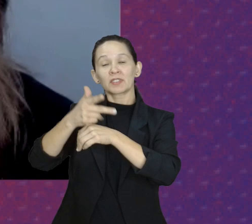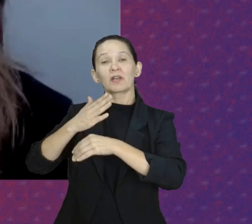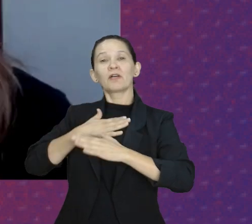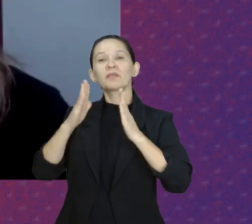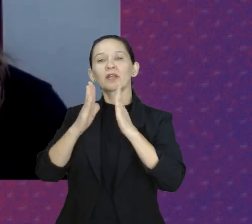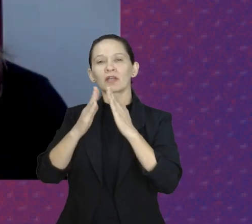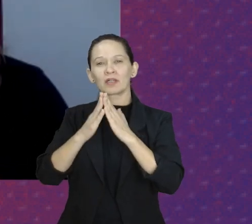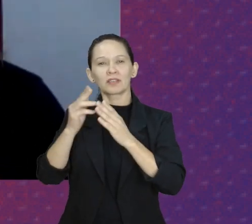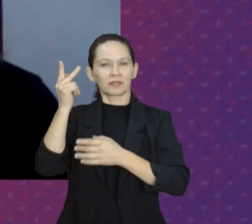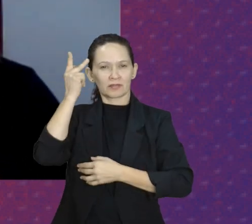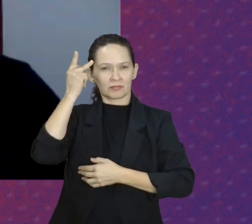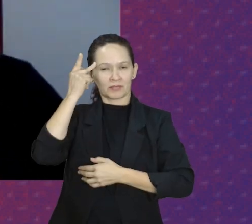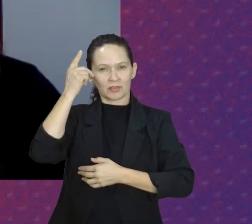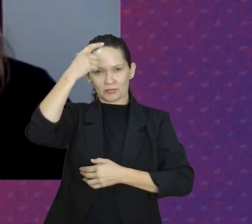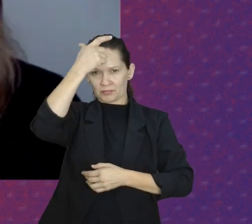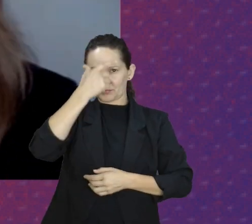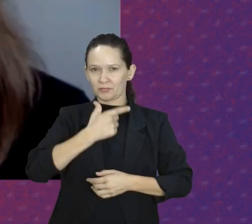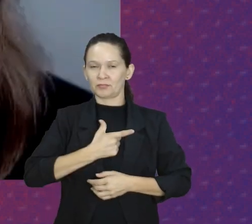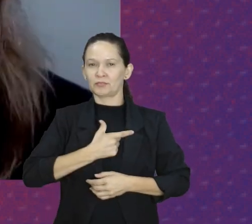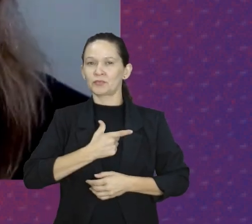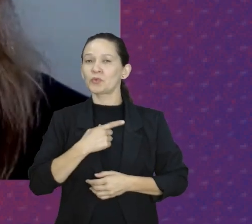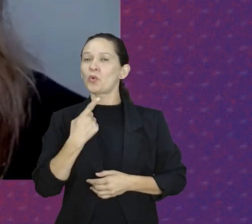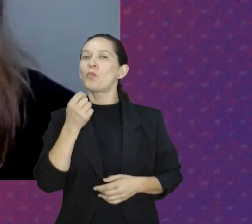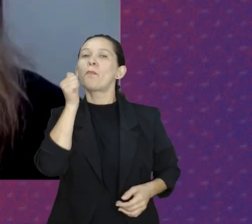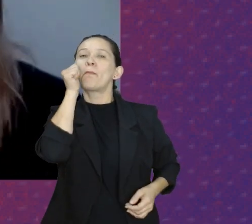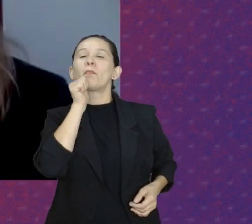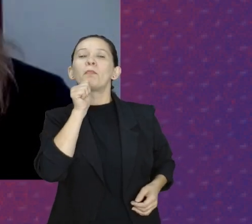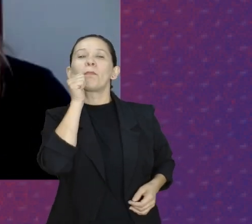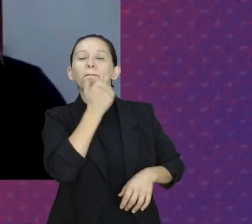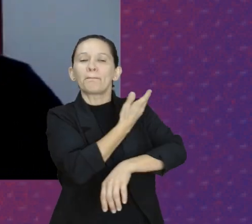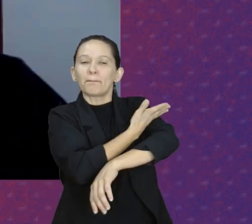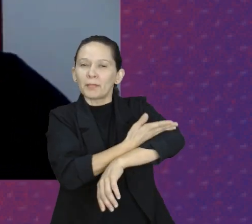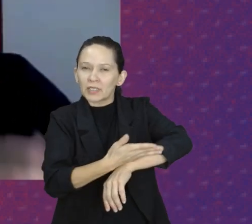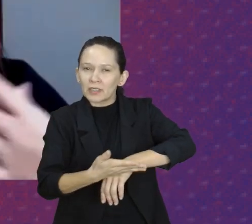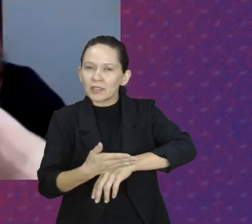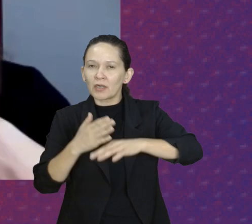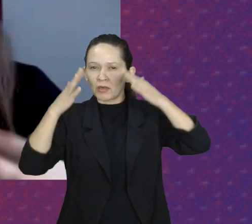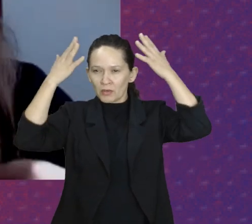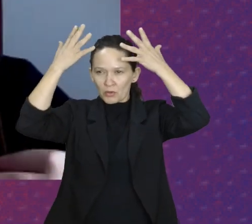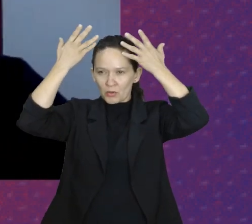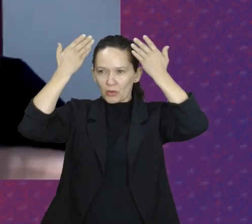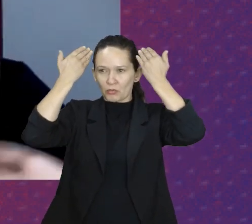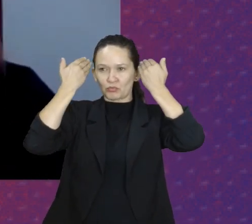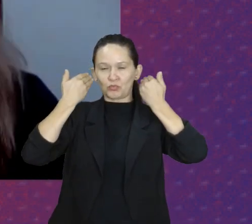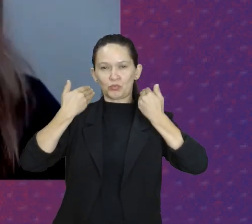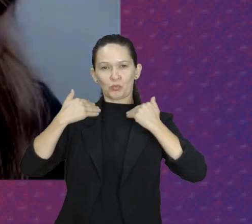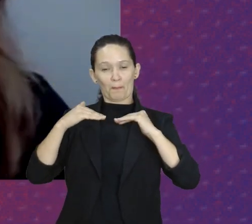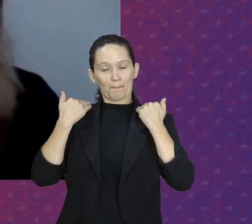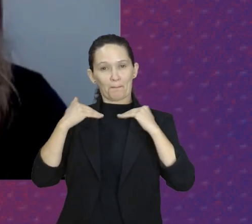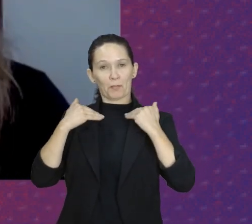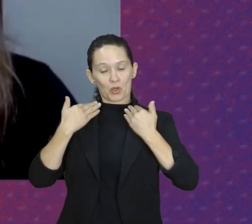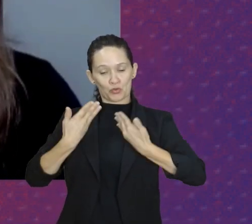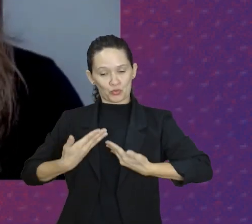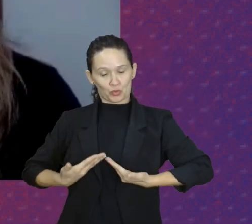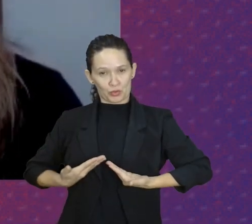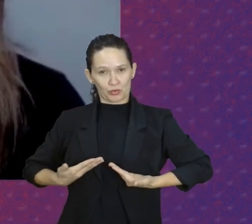casa. Eu sou uma mulher branca, com cabelo médio para